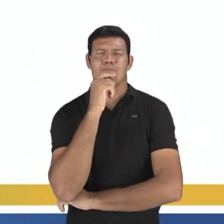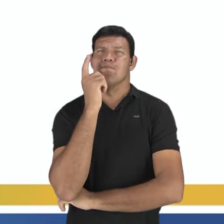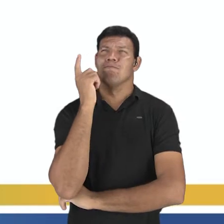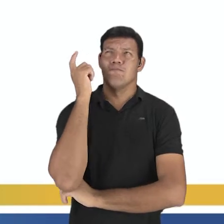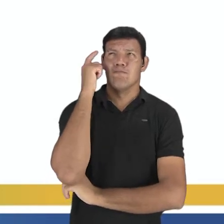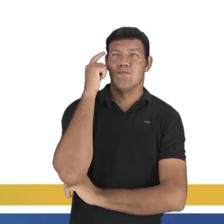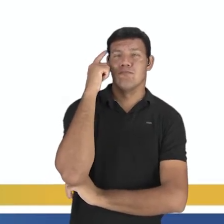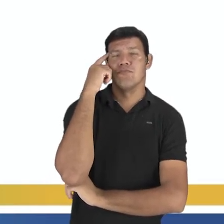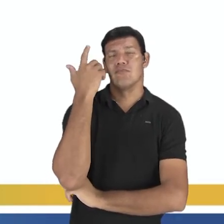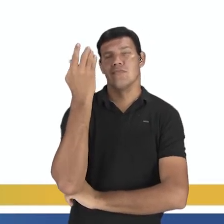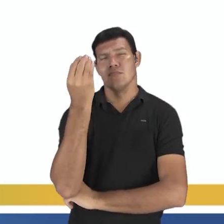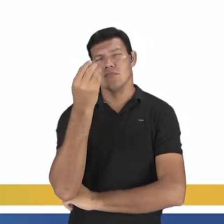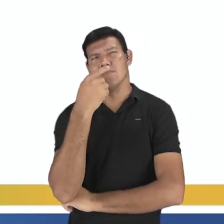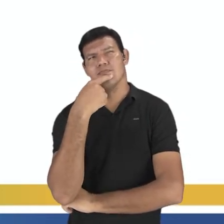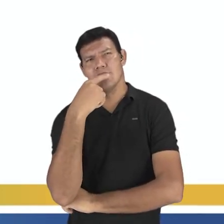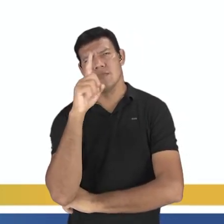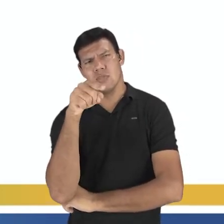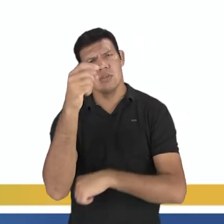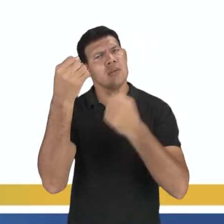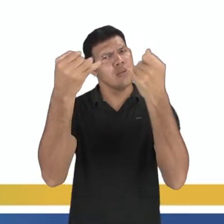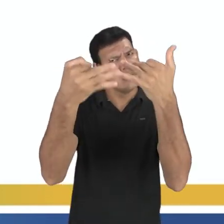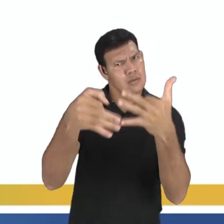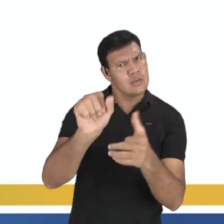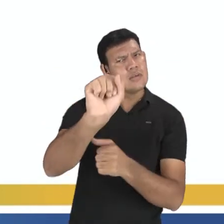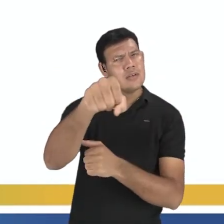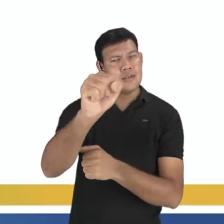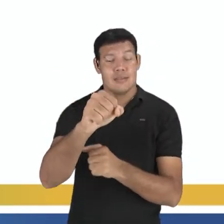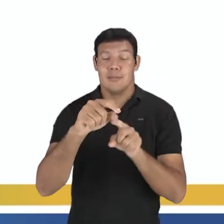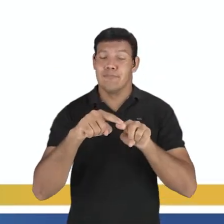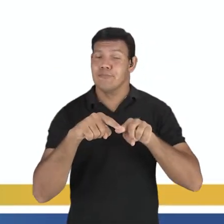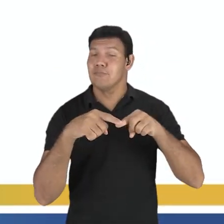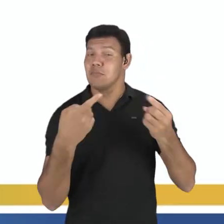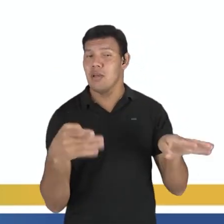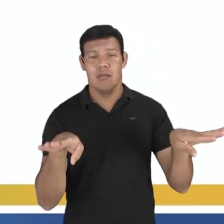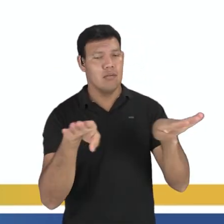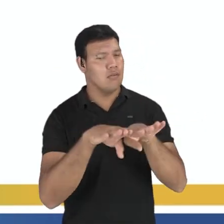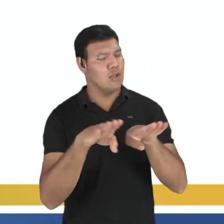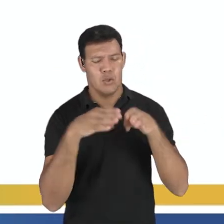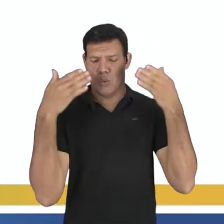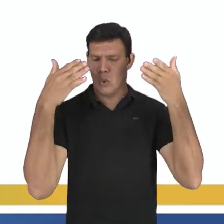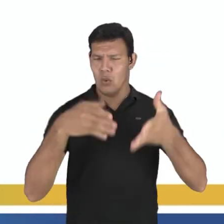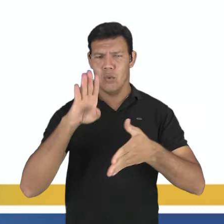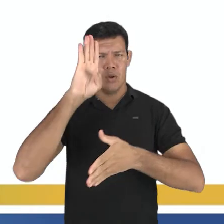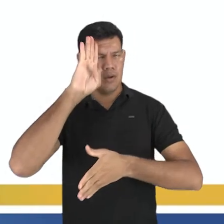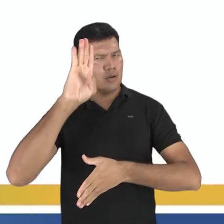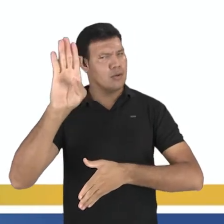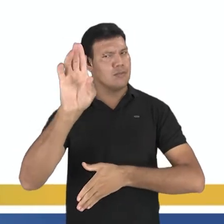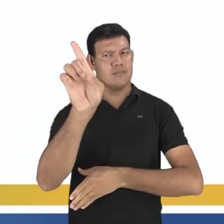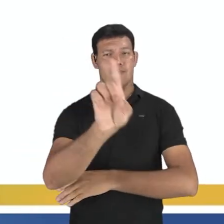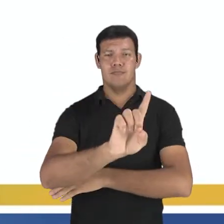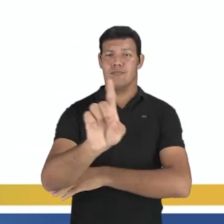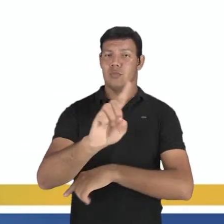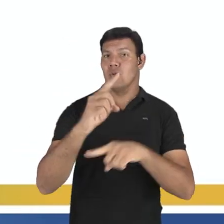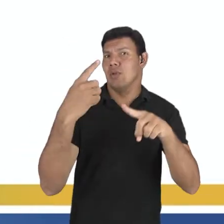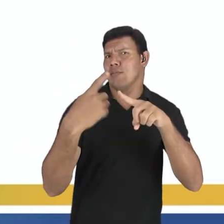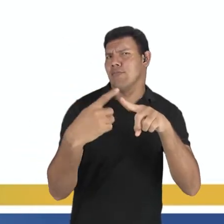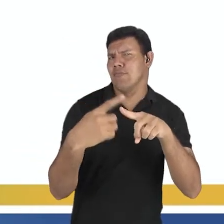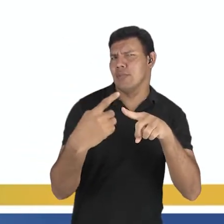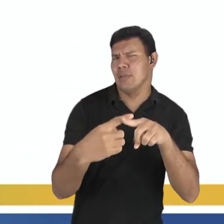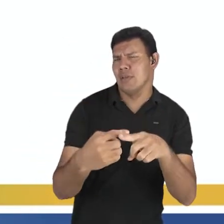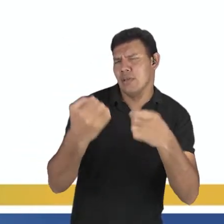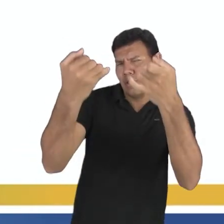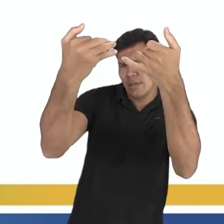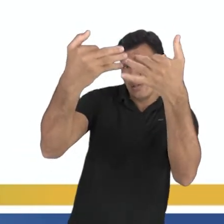lembrar. O texto também falou sobre isso? Falou, mas eu acredito que também não é a ideia principal. Por quê? Porque quando